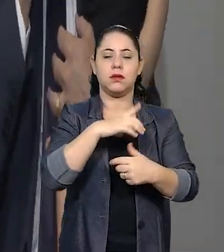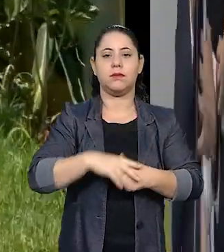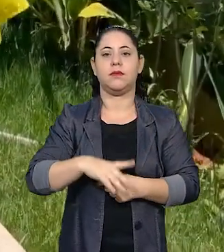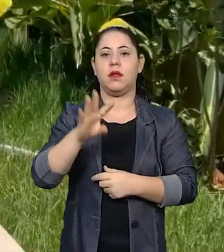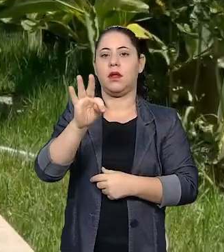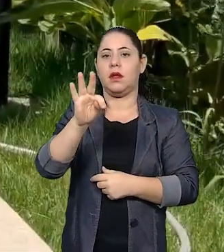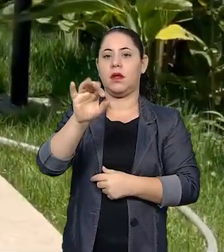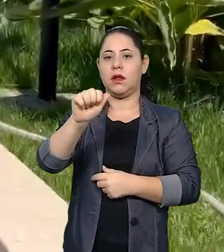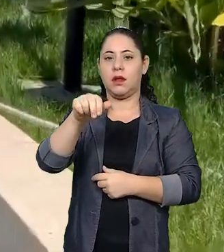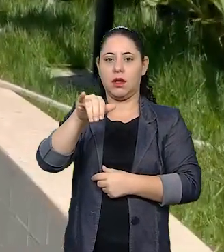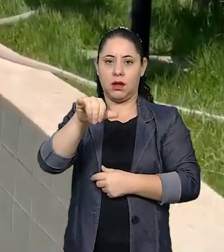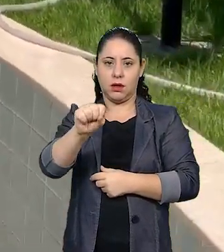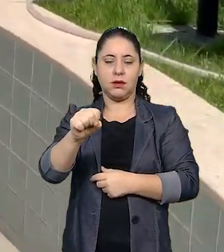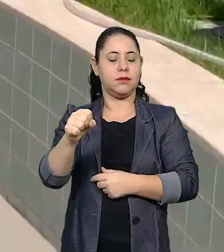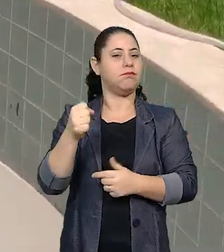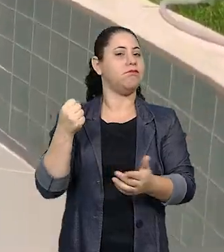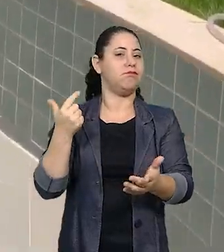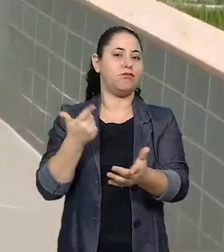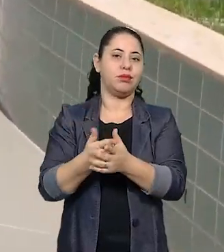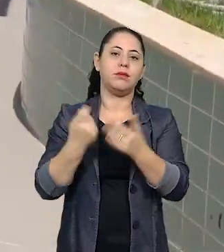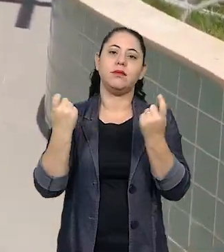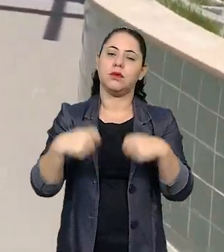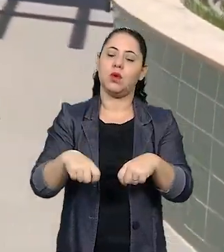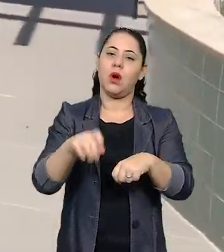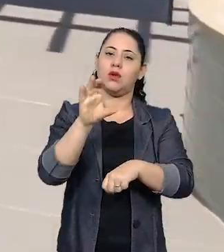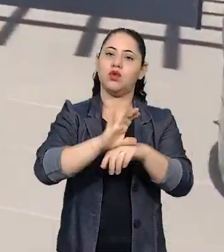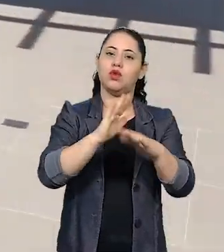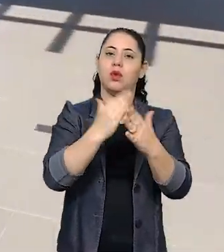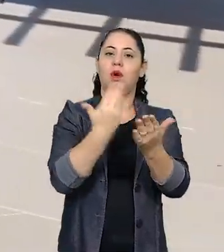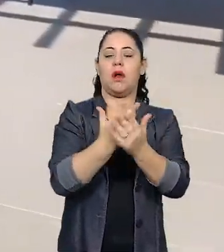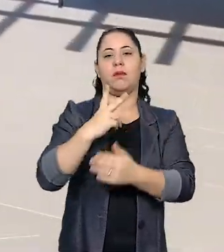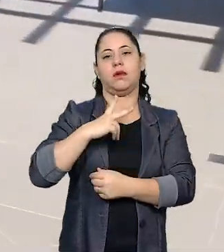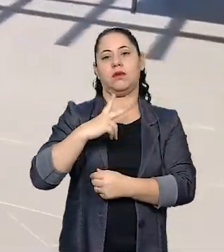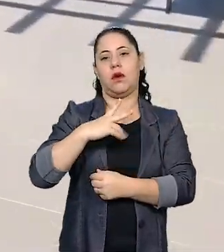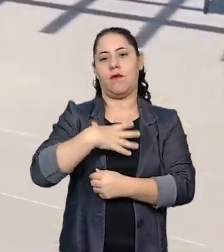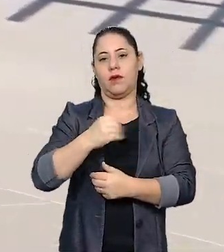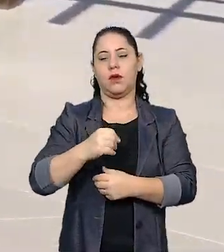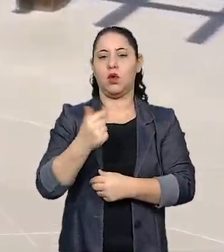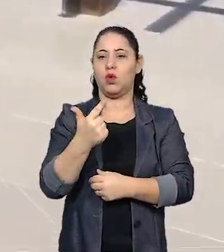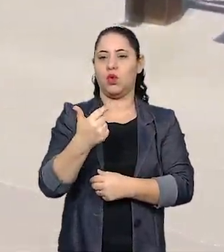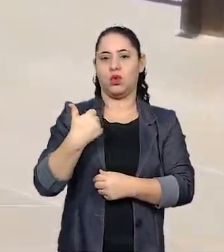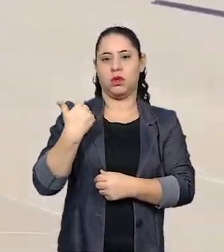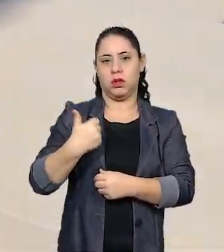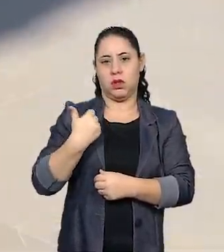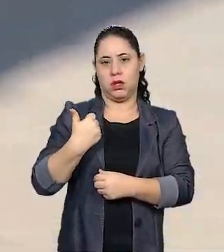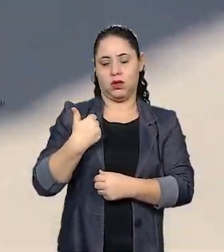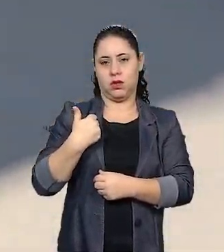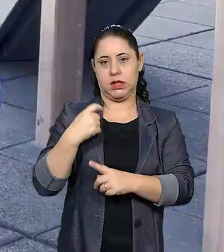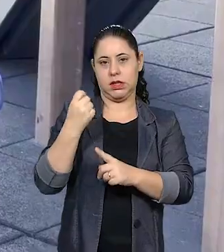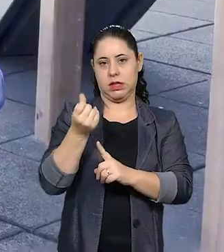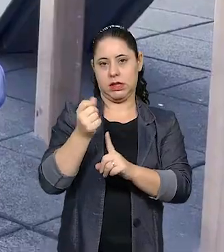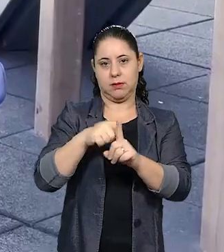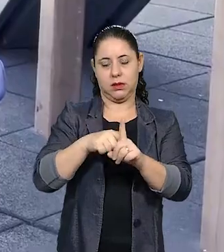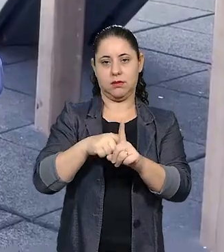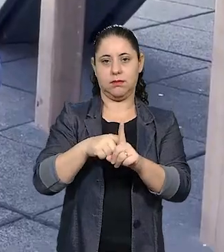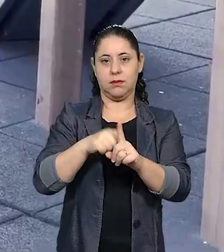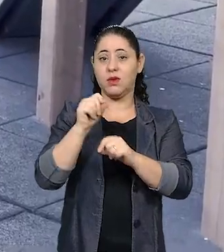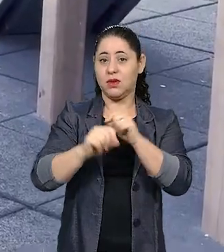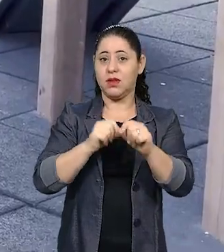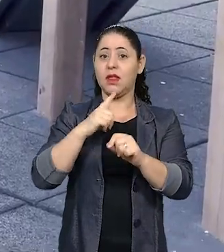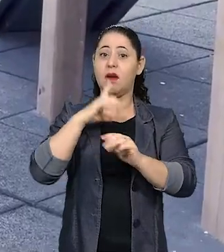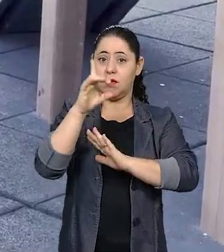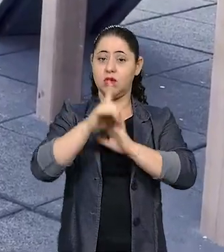fazer desenvolver a atividade profissional com o cuidado que ele demanda, né? Thaís não teve opção, precisou